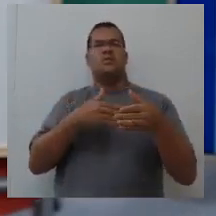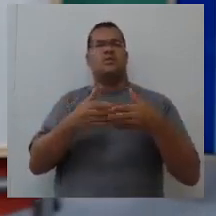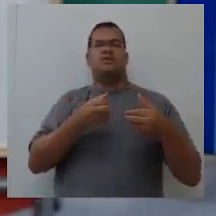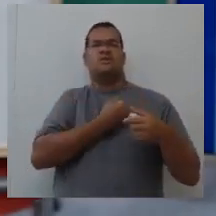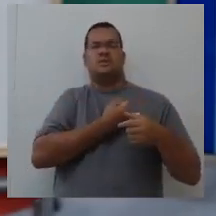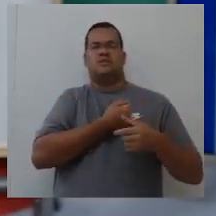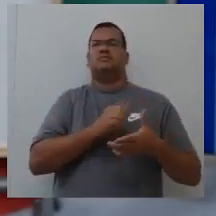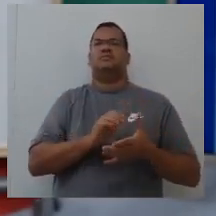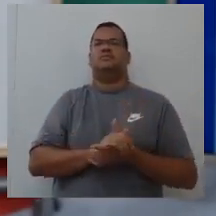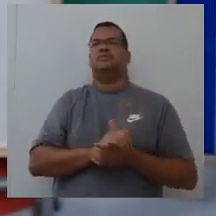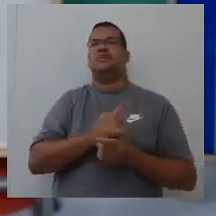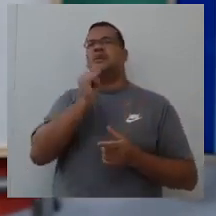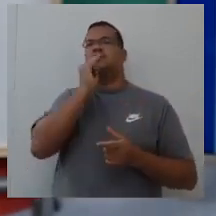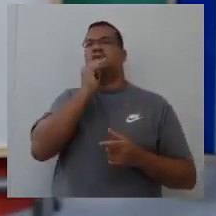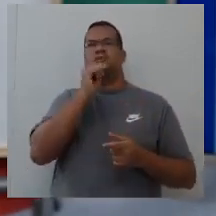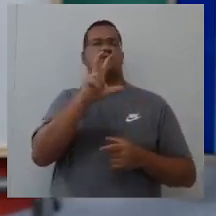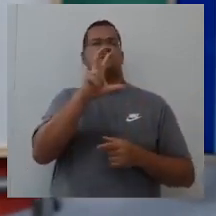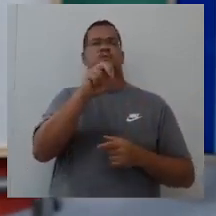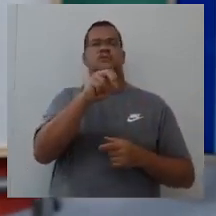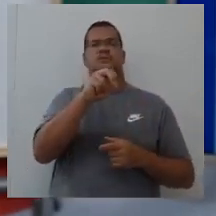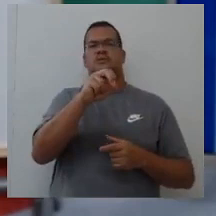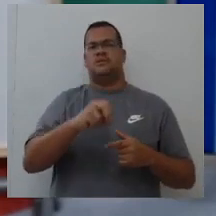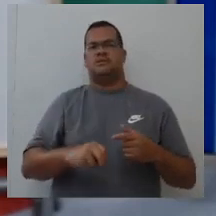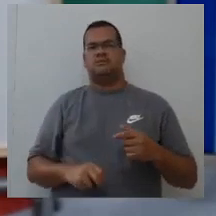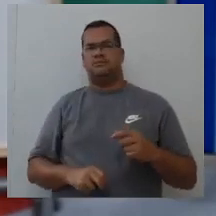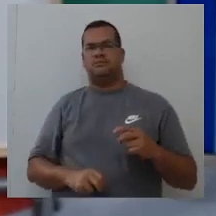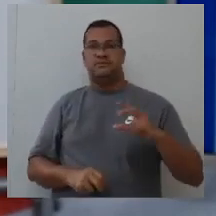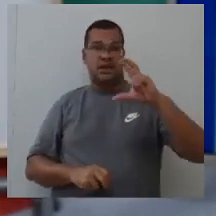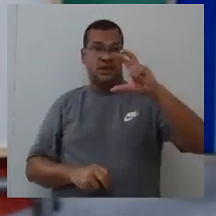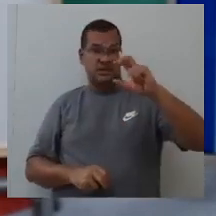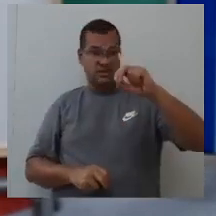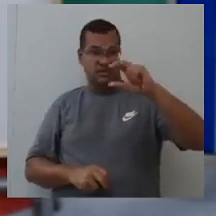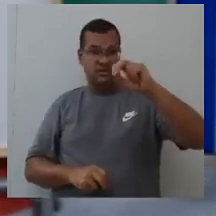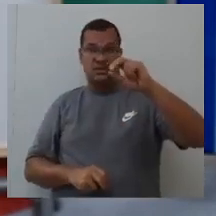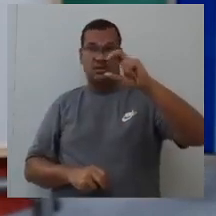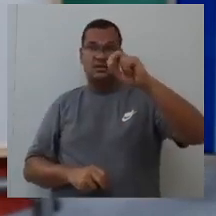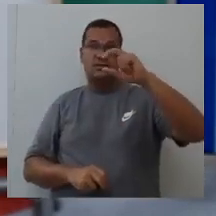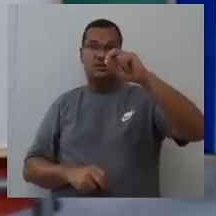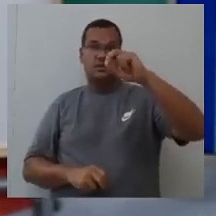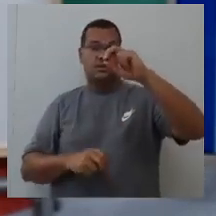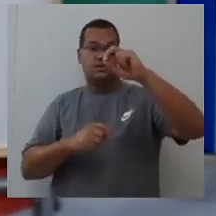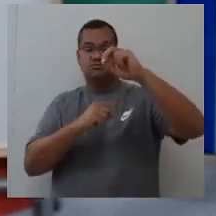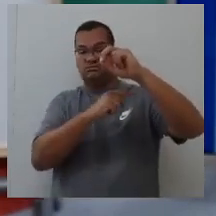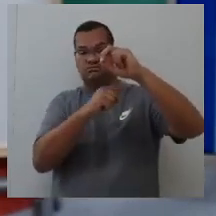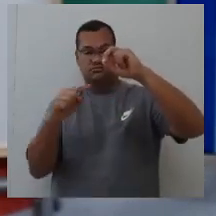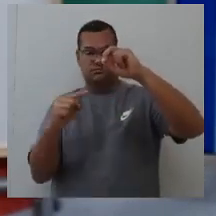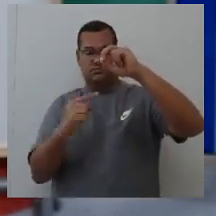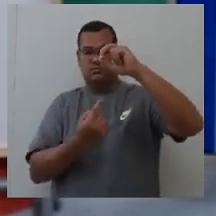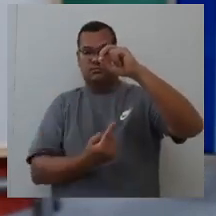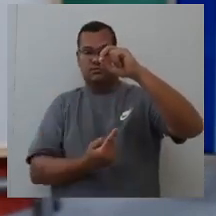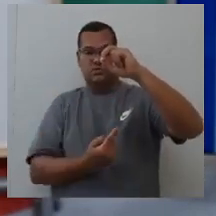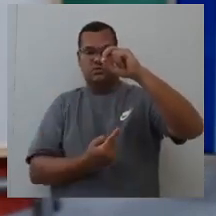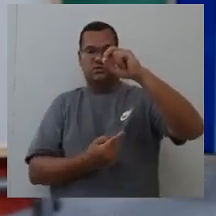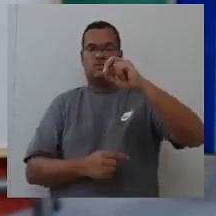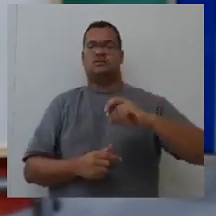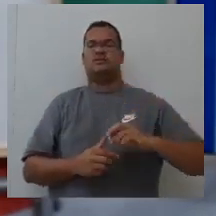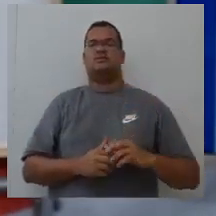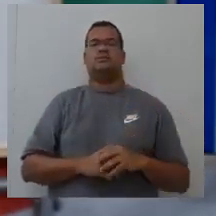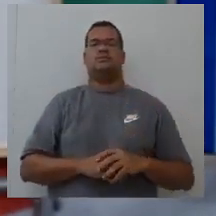um. Você, por exemplo, 50. Então, você pode chegar aqui e botar 50 sobre